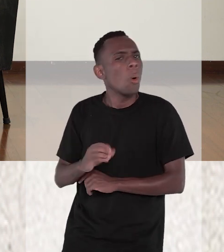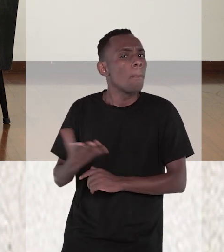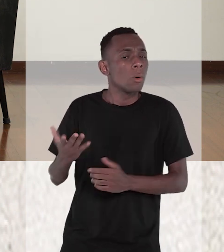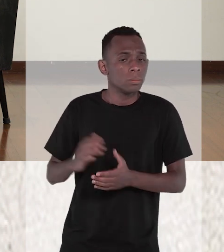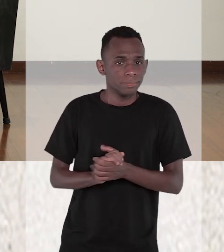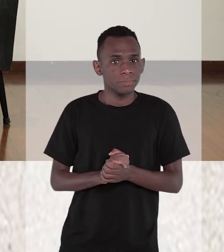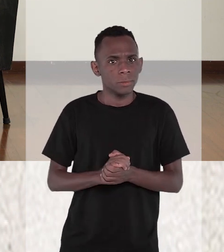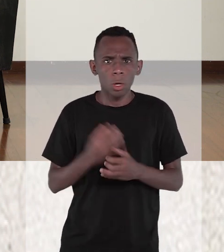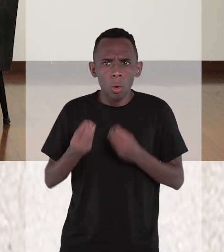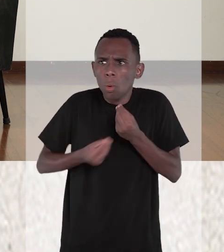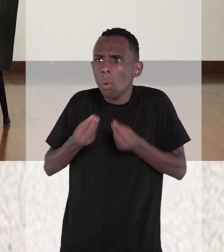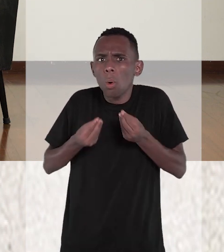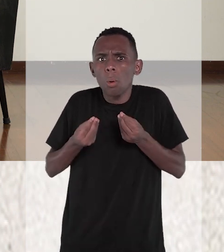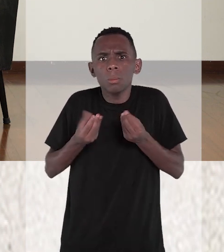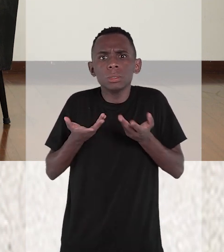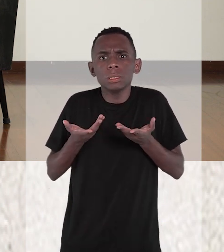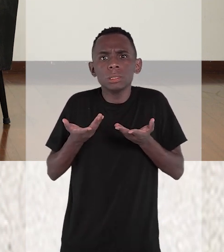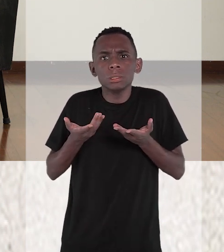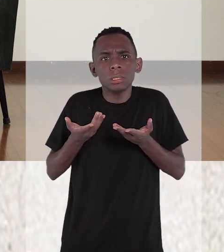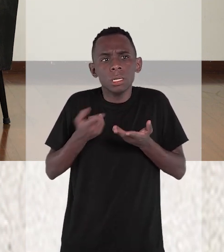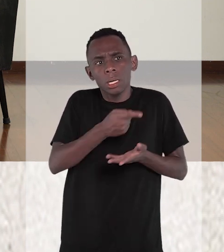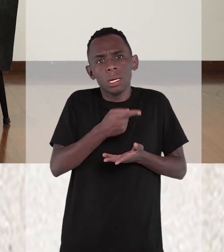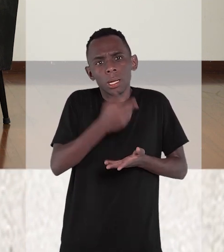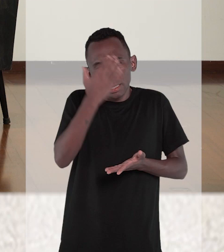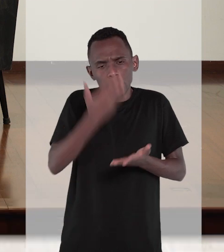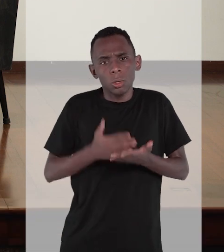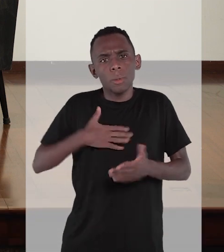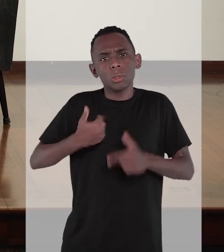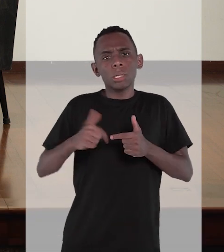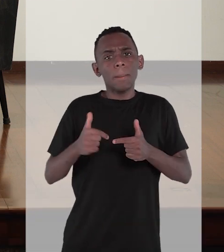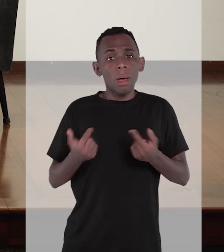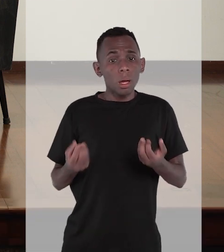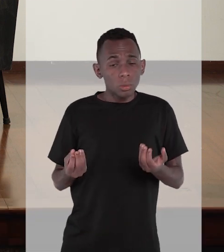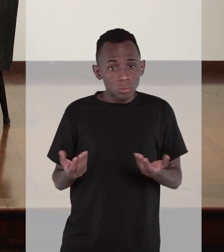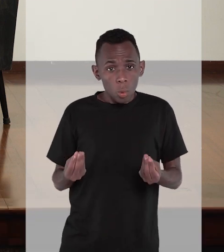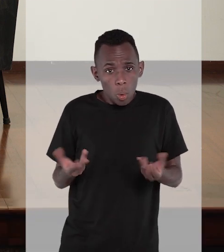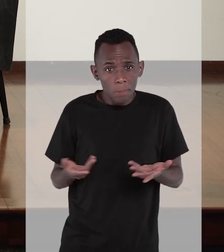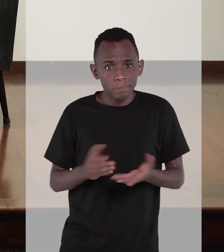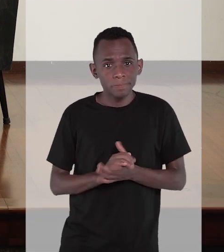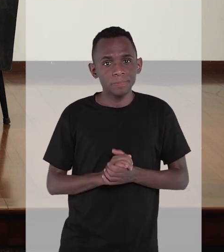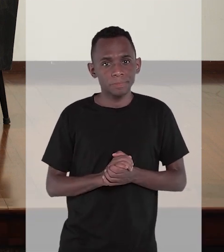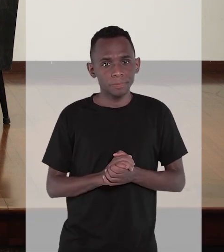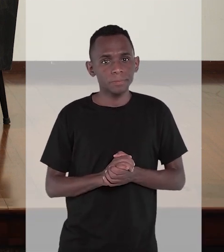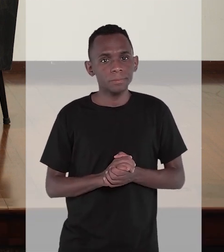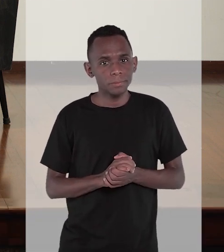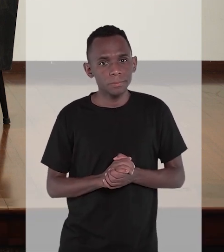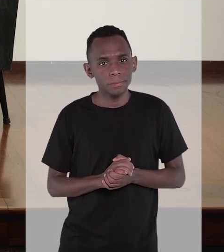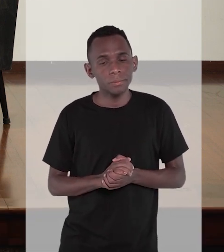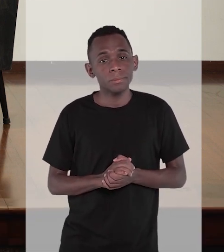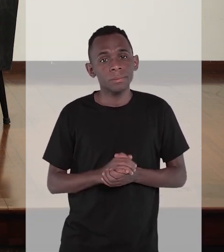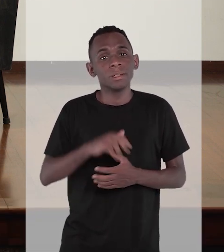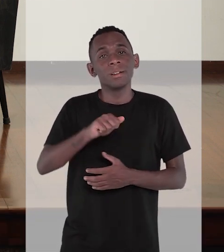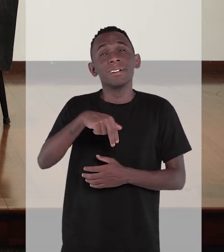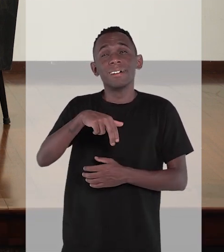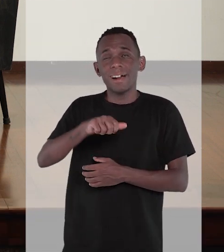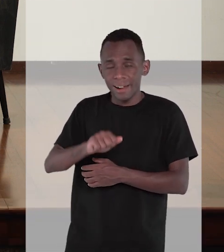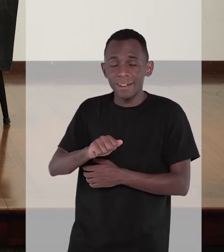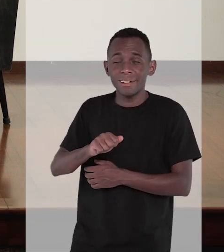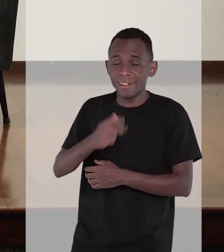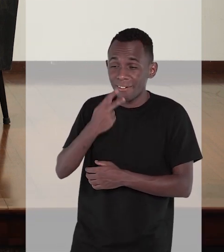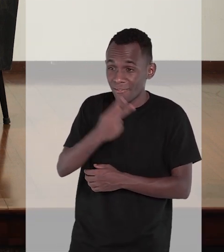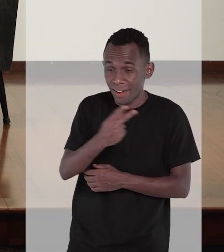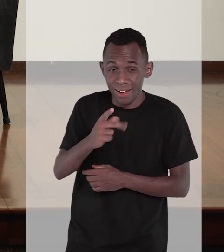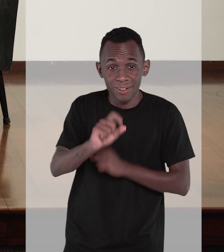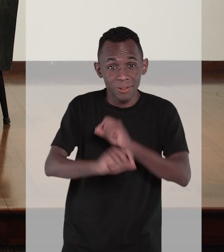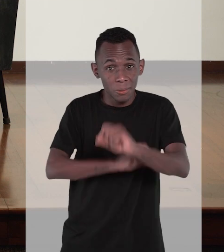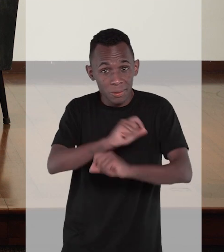que eu poderia fazer uma coluna toda semana? O Ascani é bom disso. O Ascani é bom. Aí até a Ana Beatriz fala